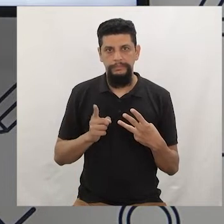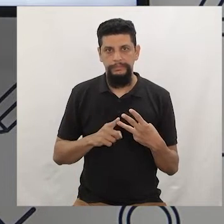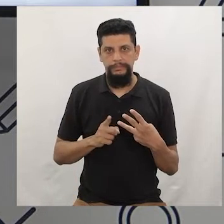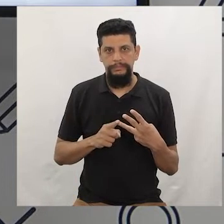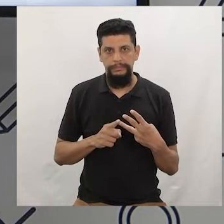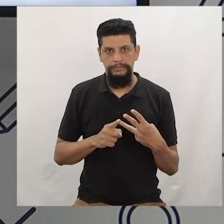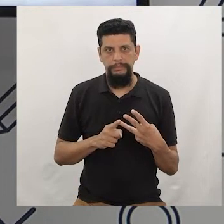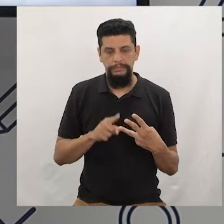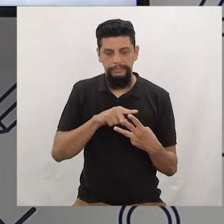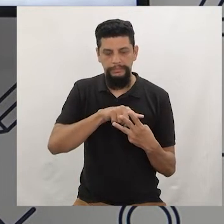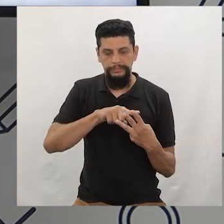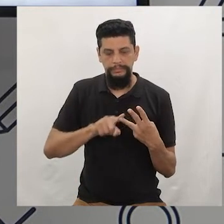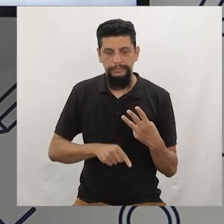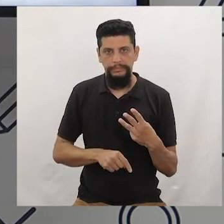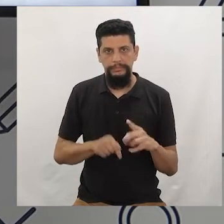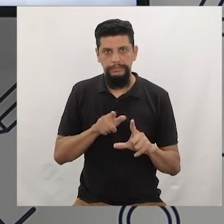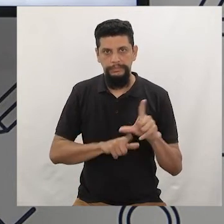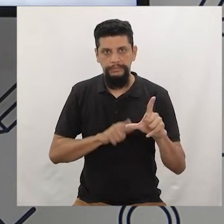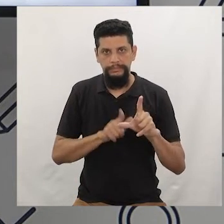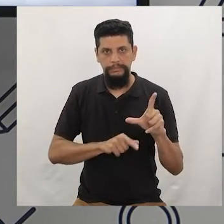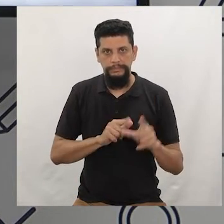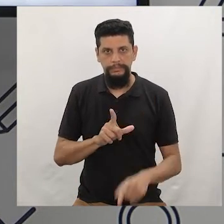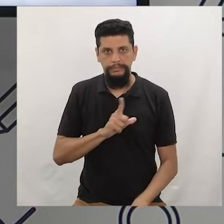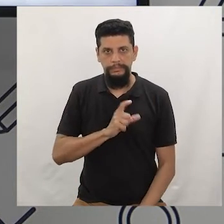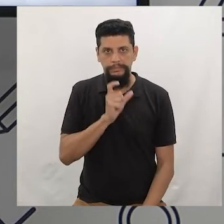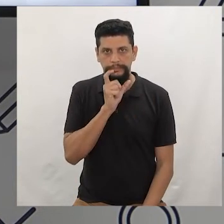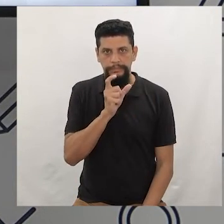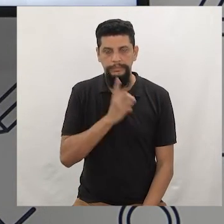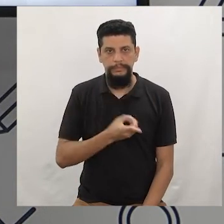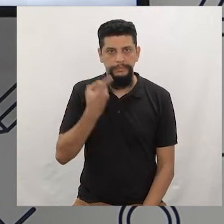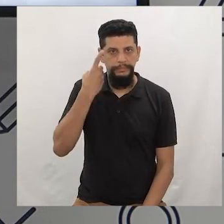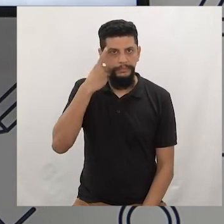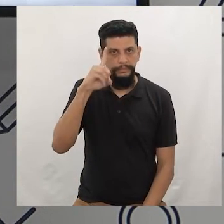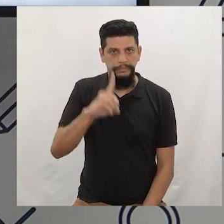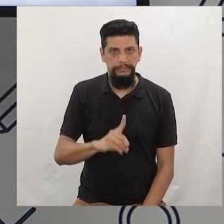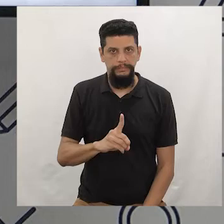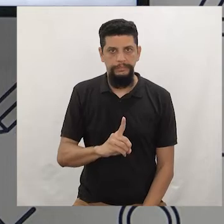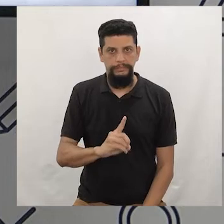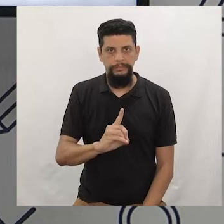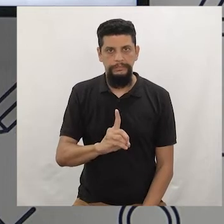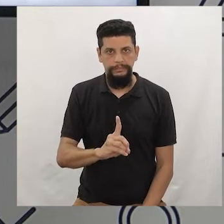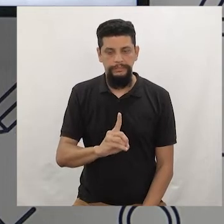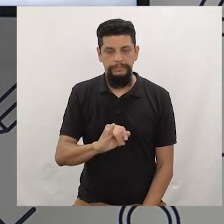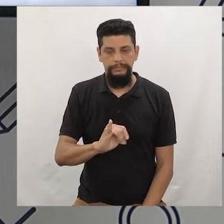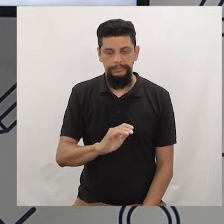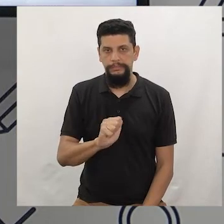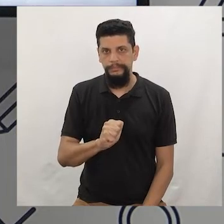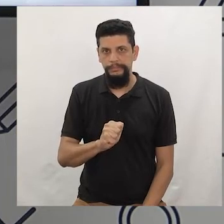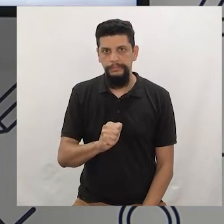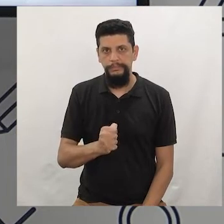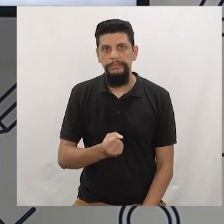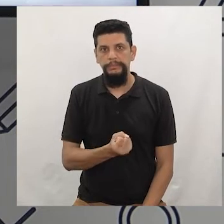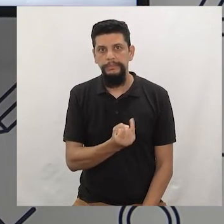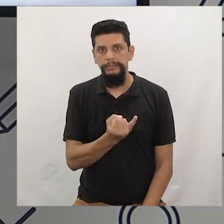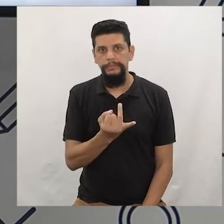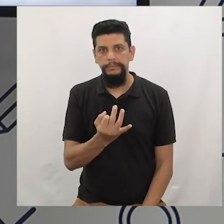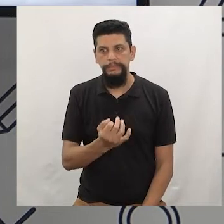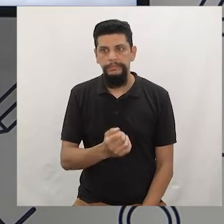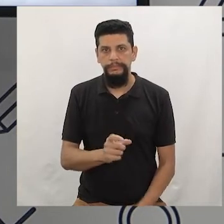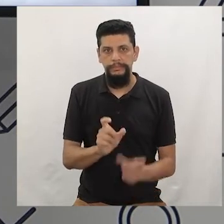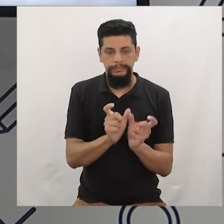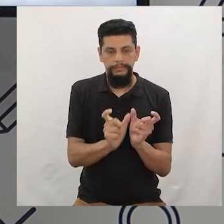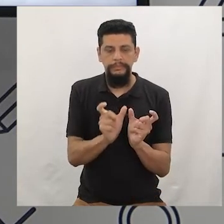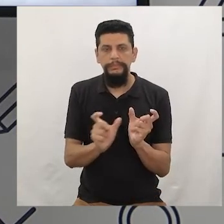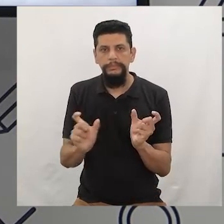duas, três. Três letrinhas tem a palavra dia. Quantas